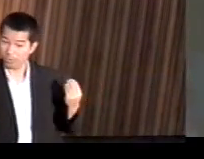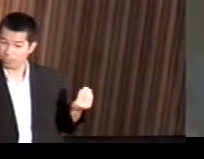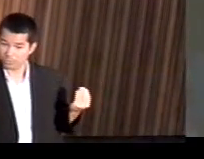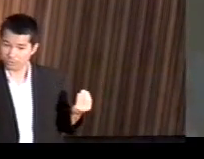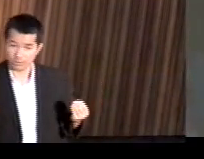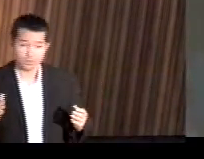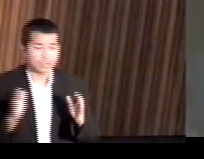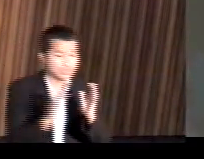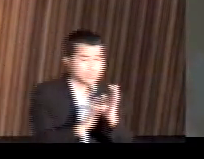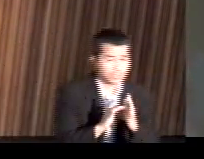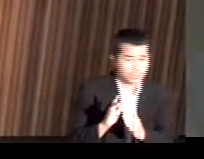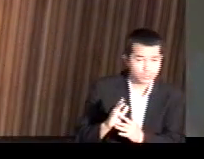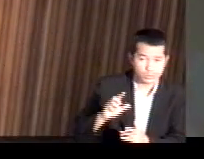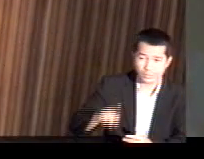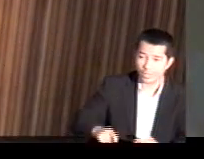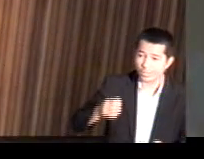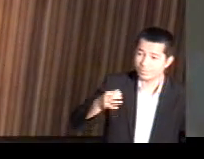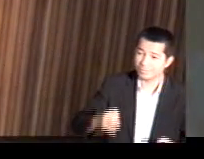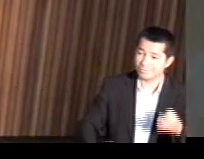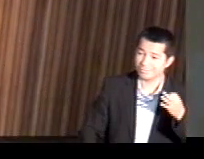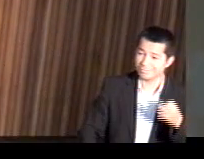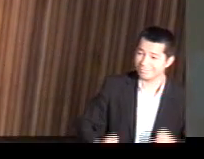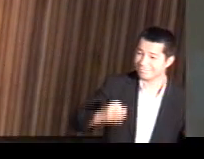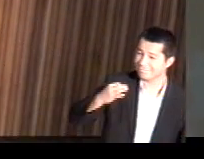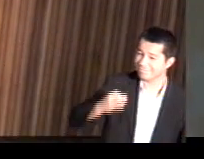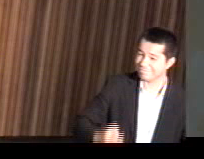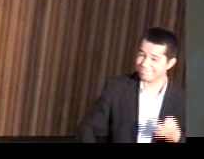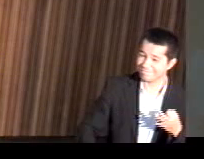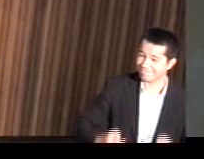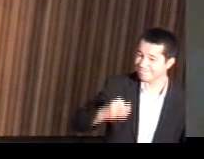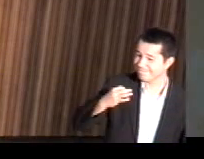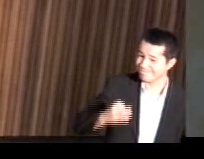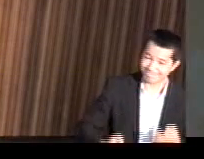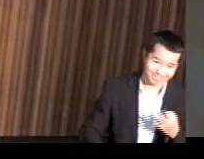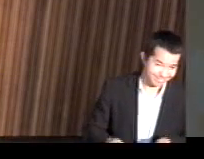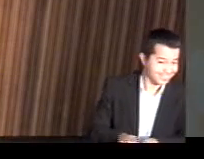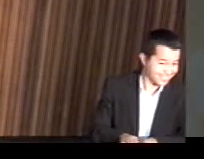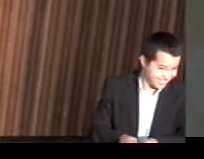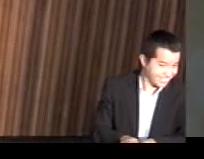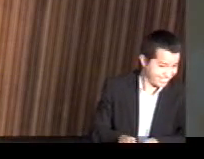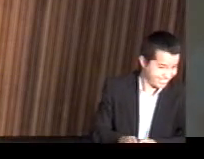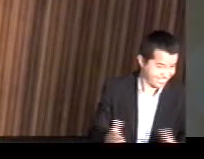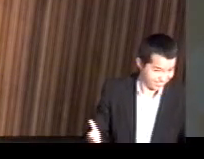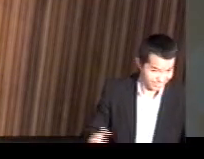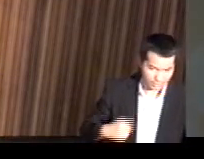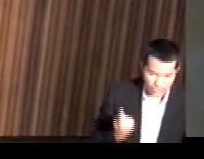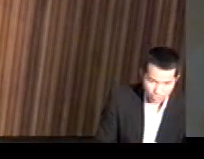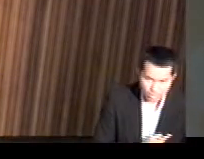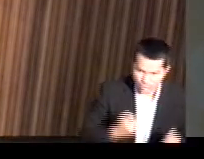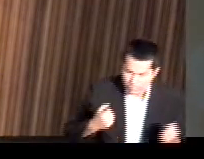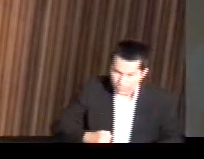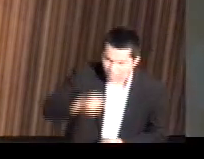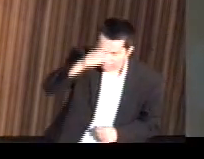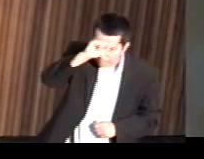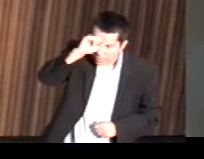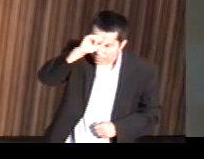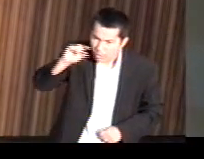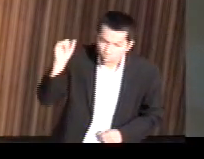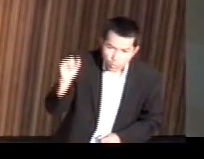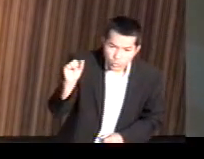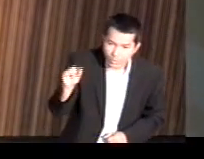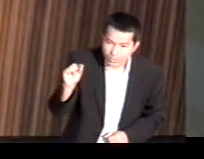O nome dele quer dizer rei da justiça. E a primeira lição que aprendemos é essa: